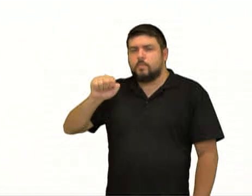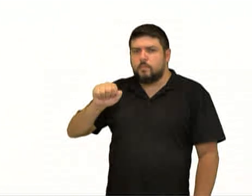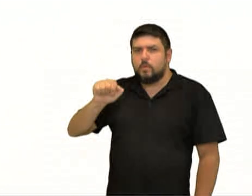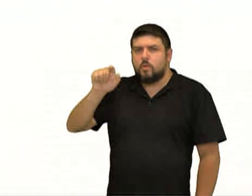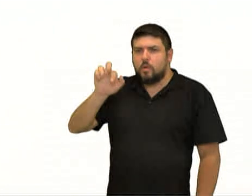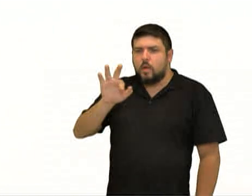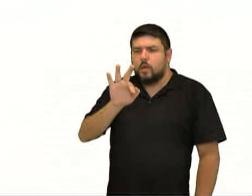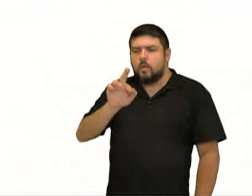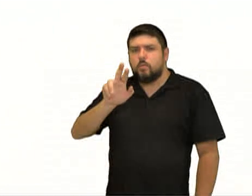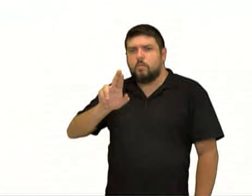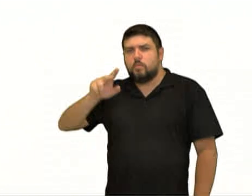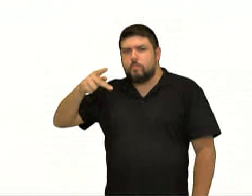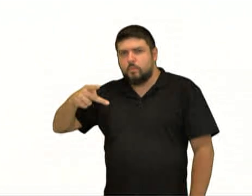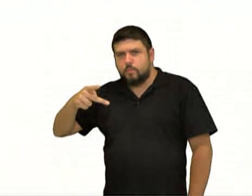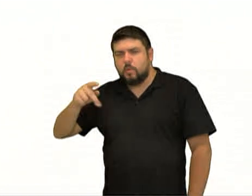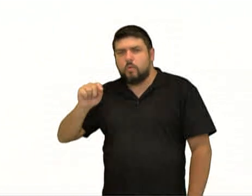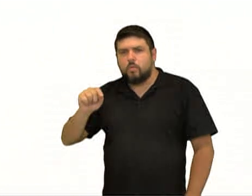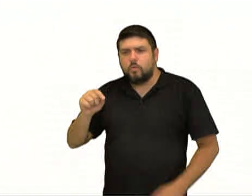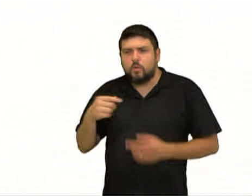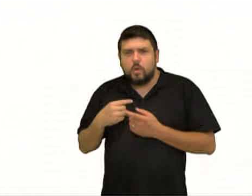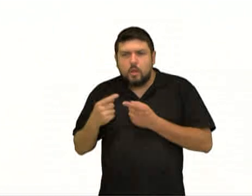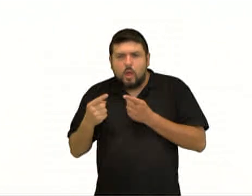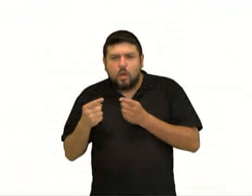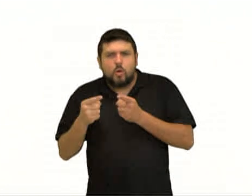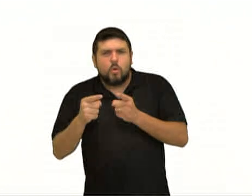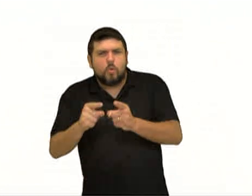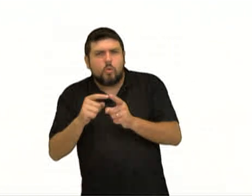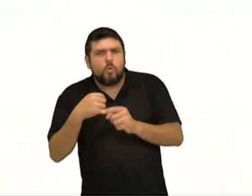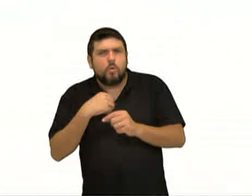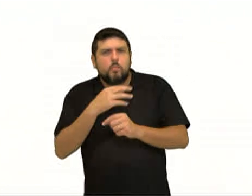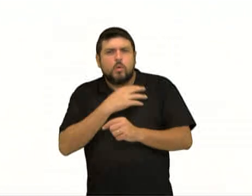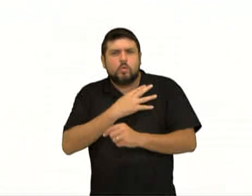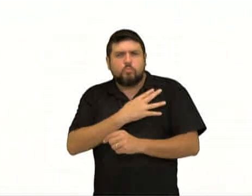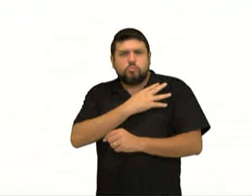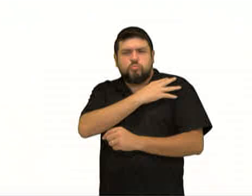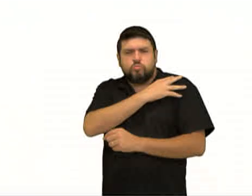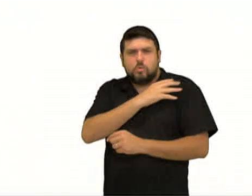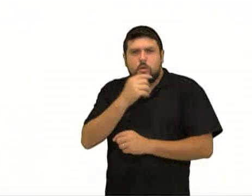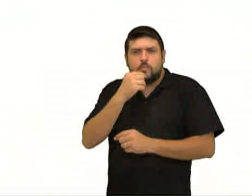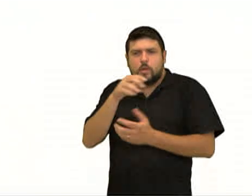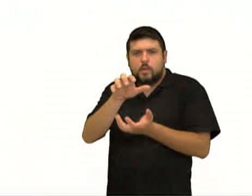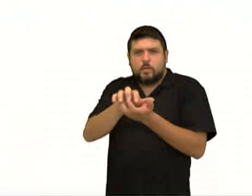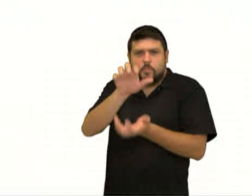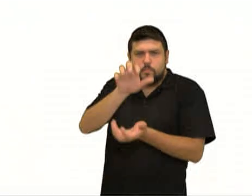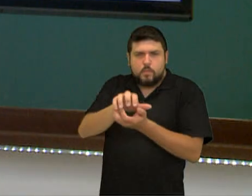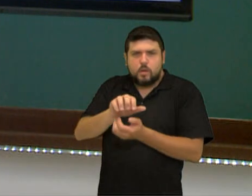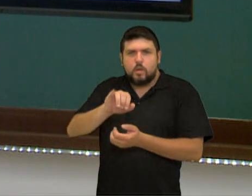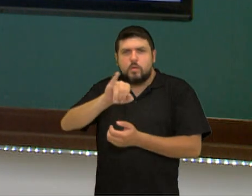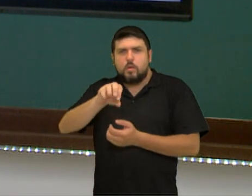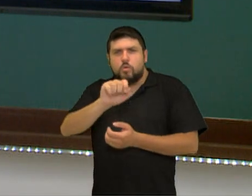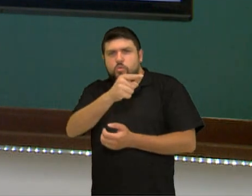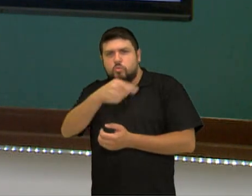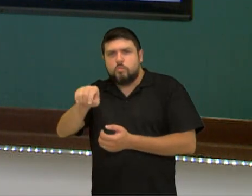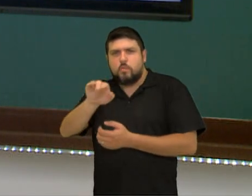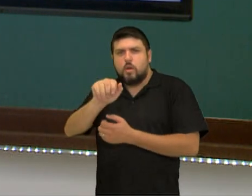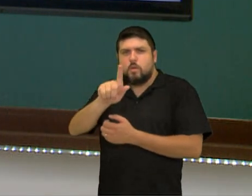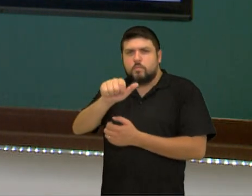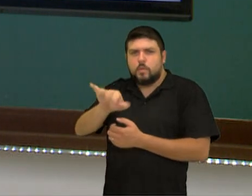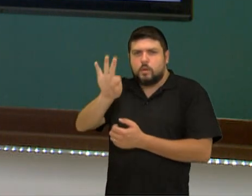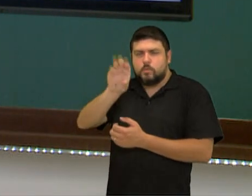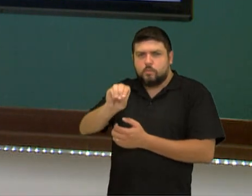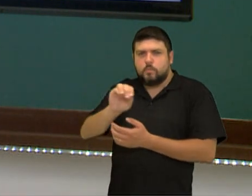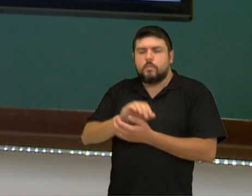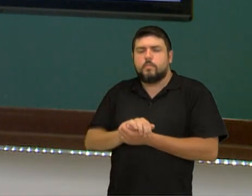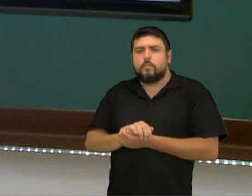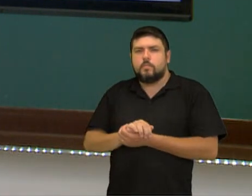do interventor, que era um tenente de Pernambuco chamado João Alberto. Lembra o Getúlio Vargas, apoio dos tenentes,